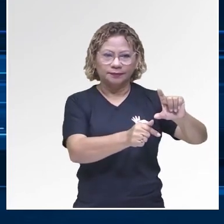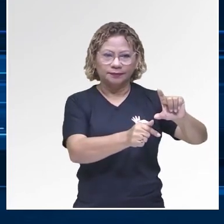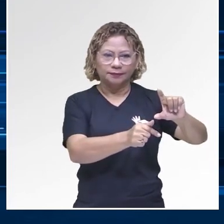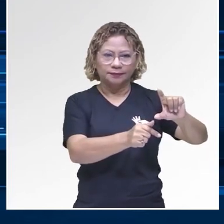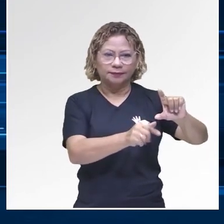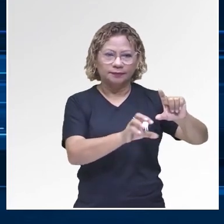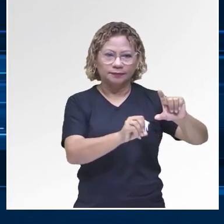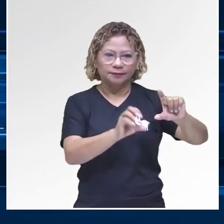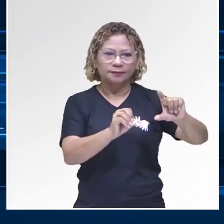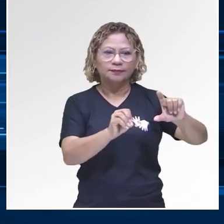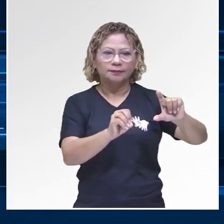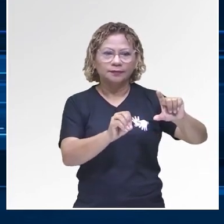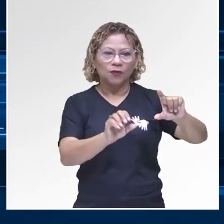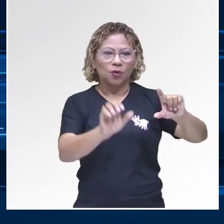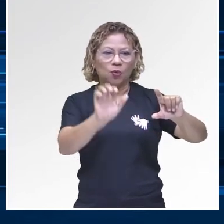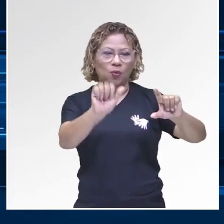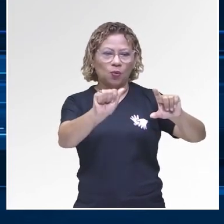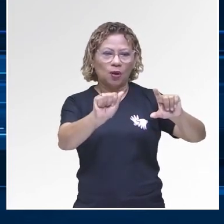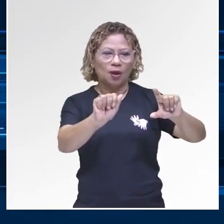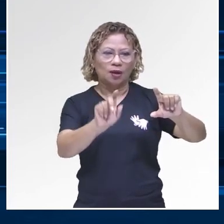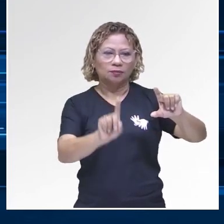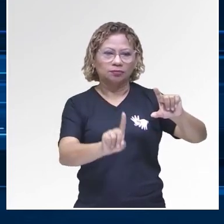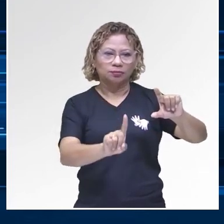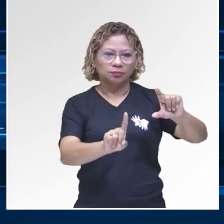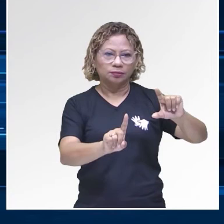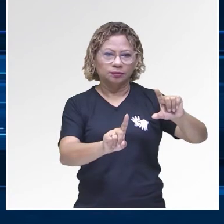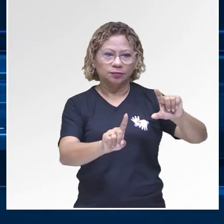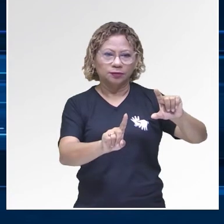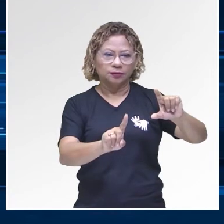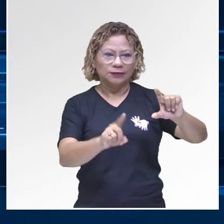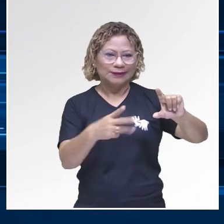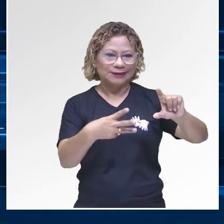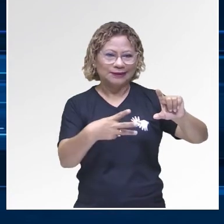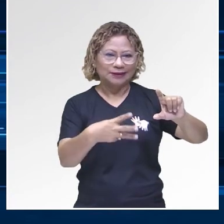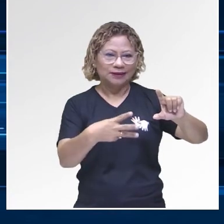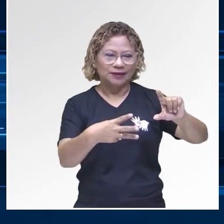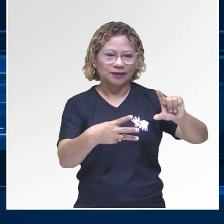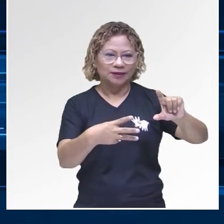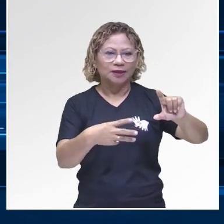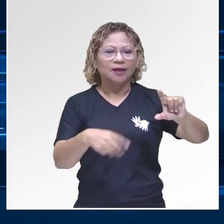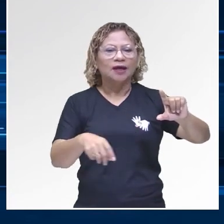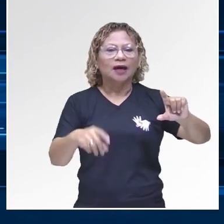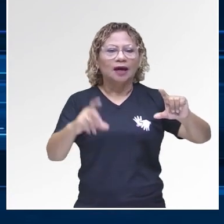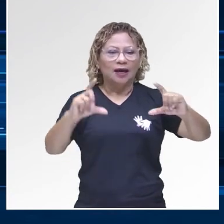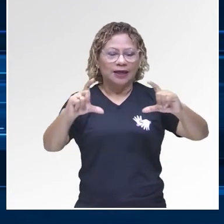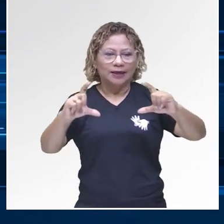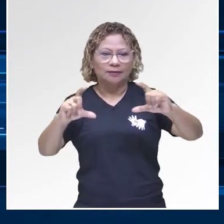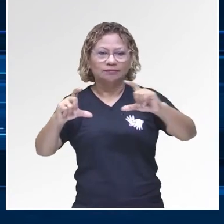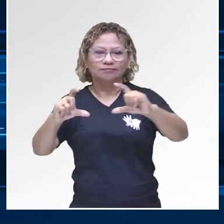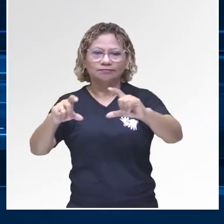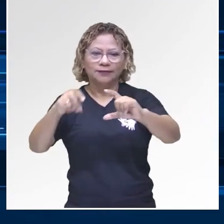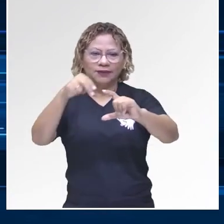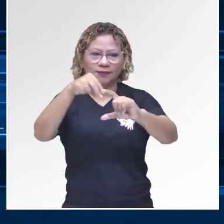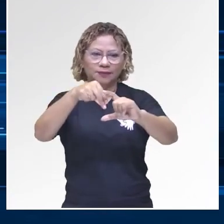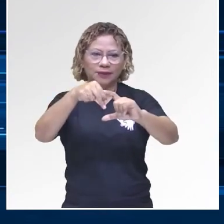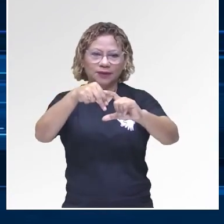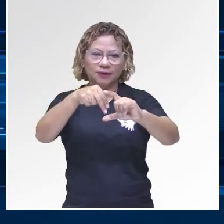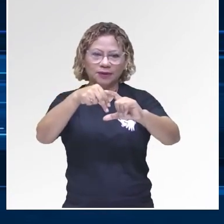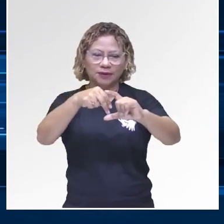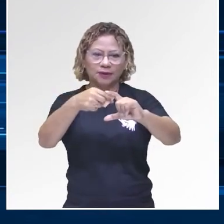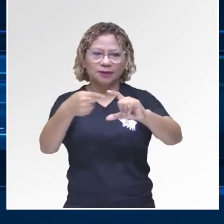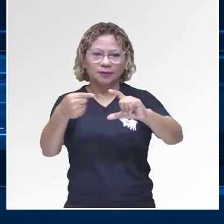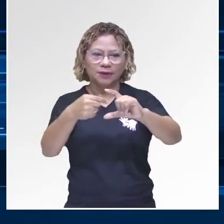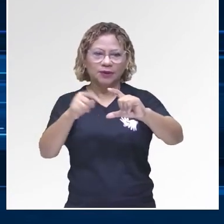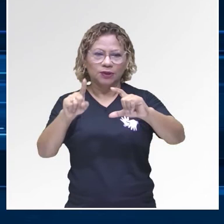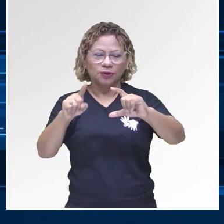A1? O A1 vale 3. O N vale 700 menos 1, que multiplica a razão, que é 4.